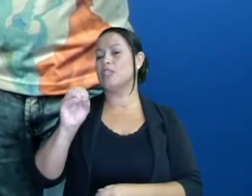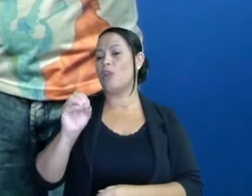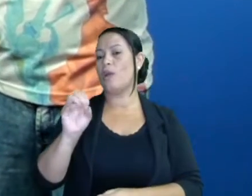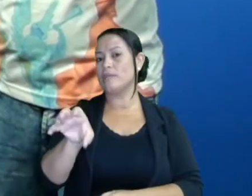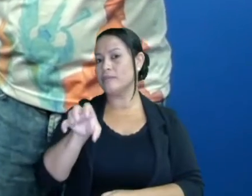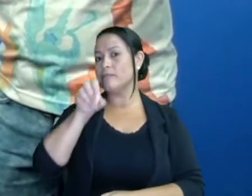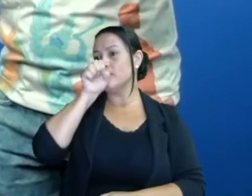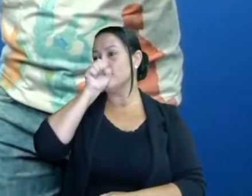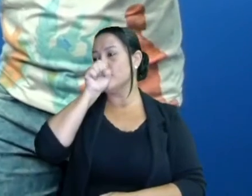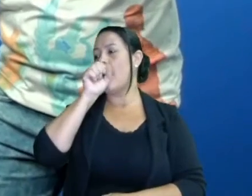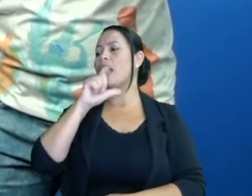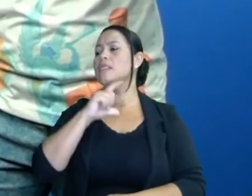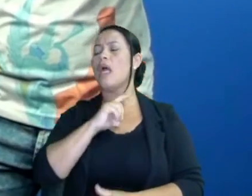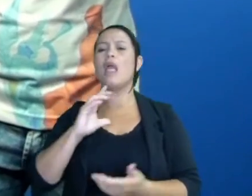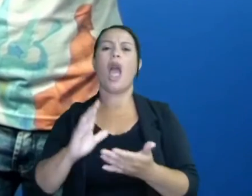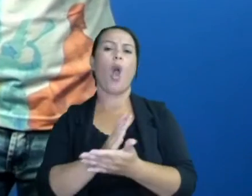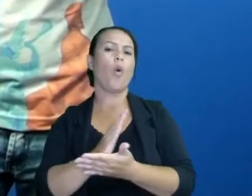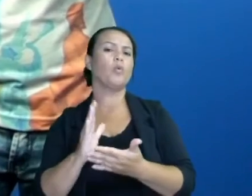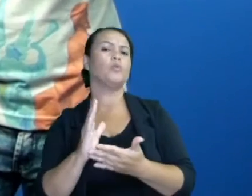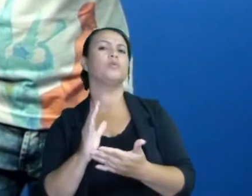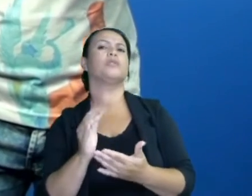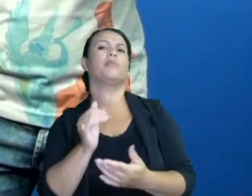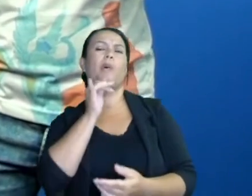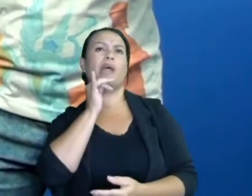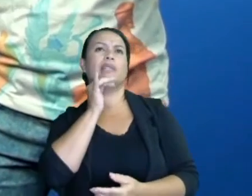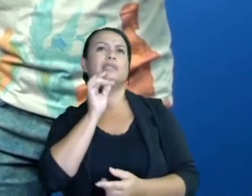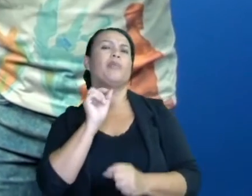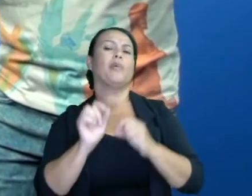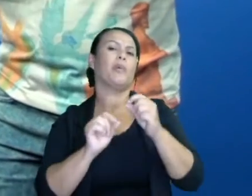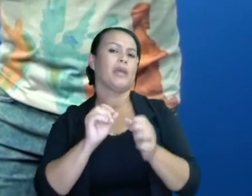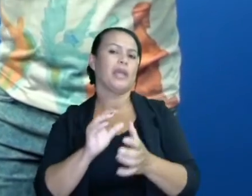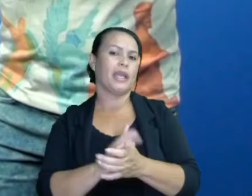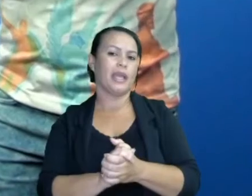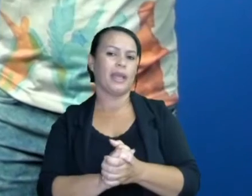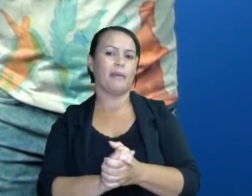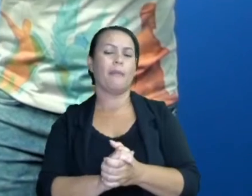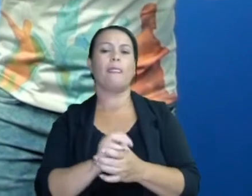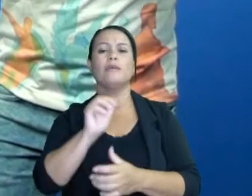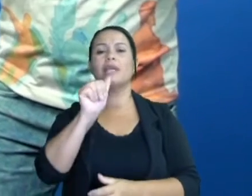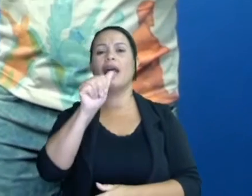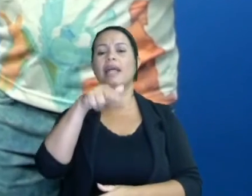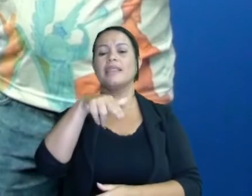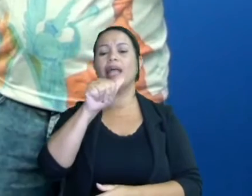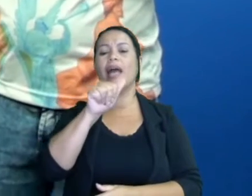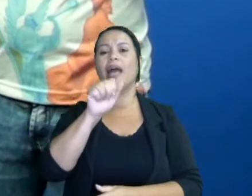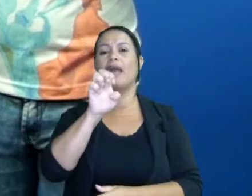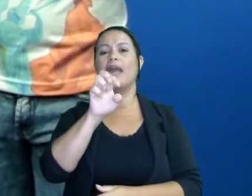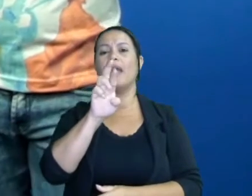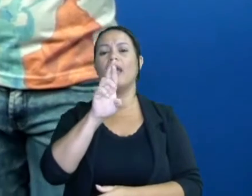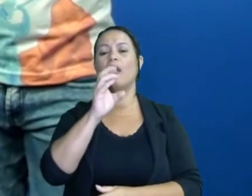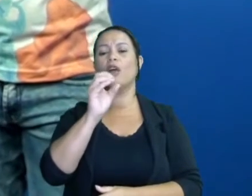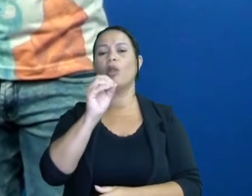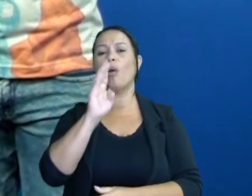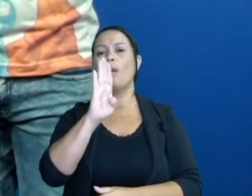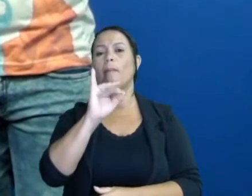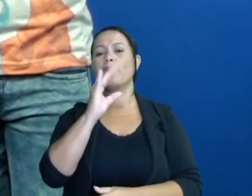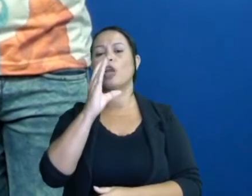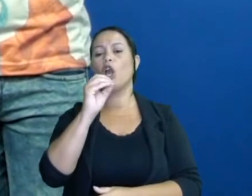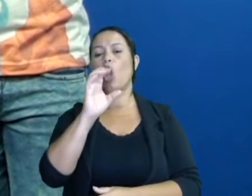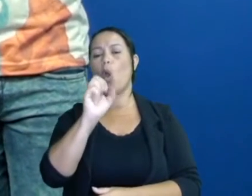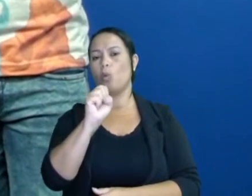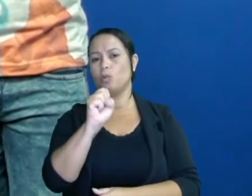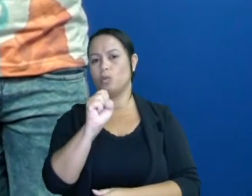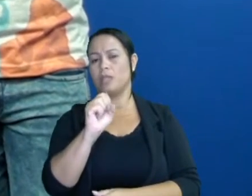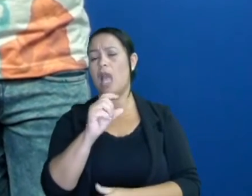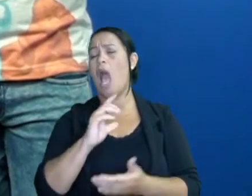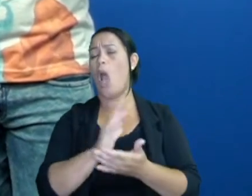seres que vivem na ausência de oxigênio, chamados de seres anaeróbicos, que até em